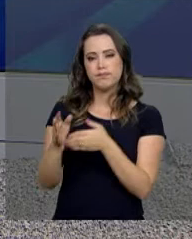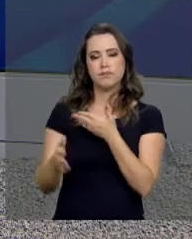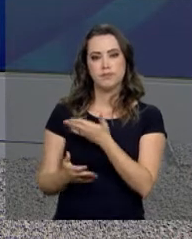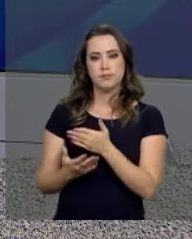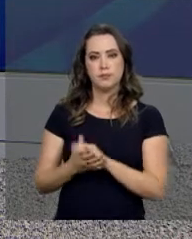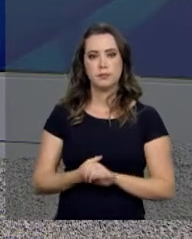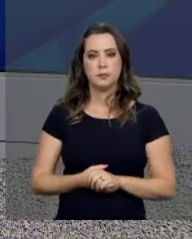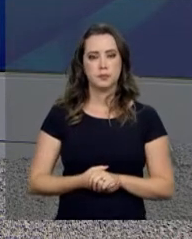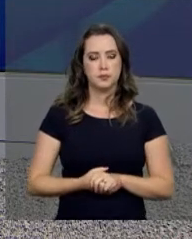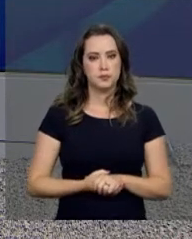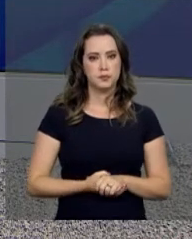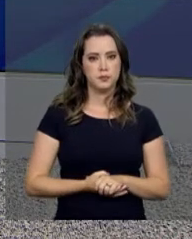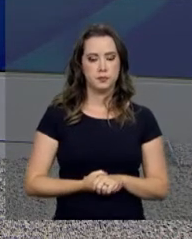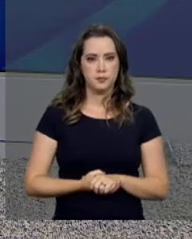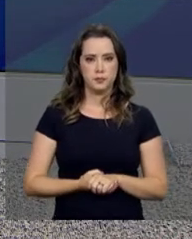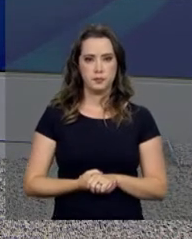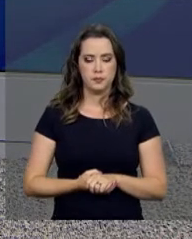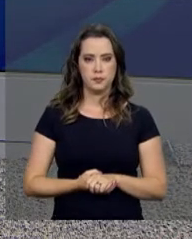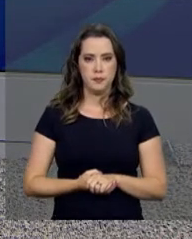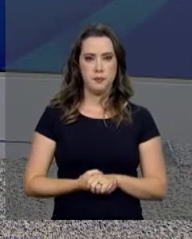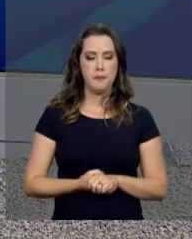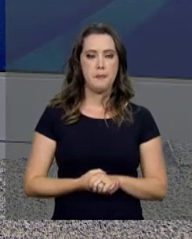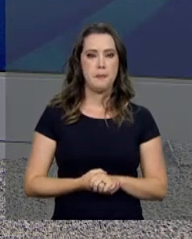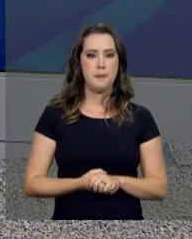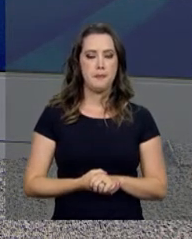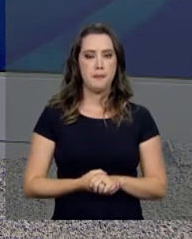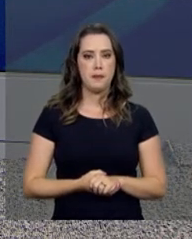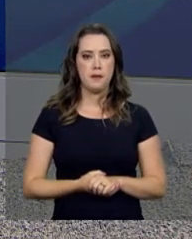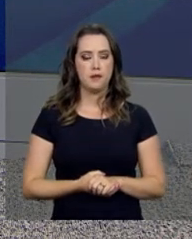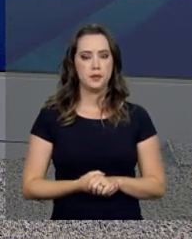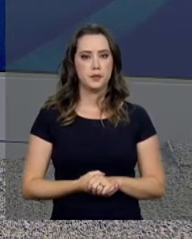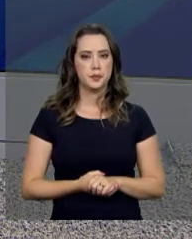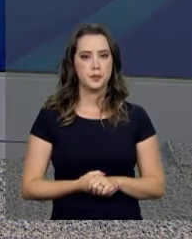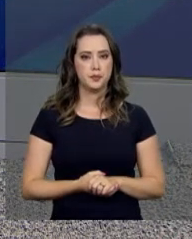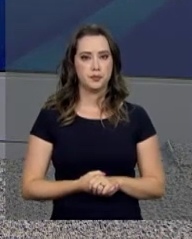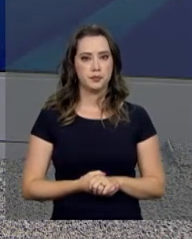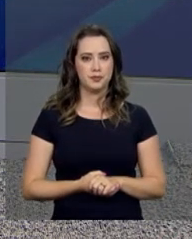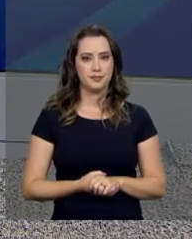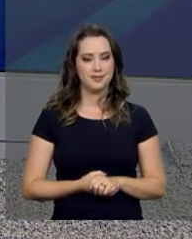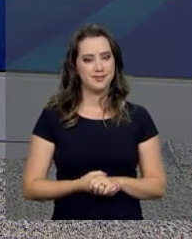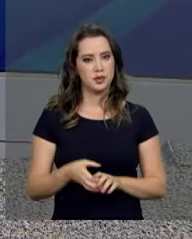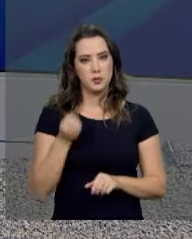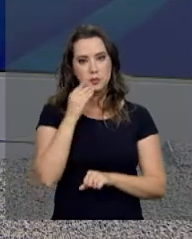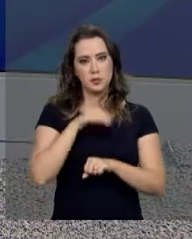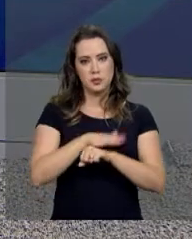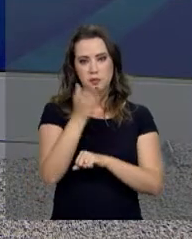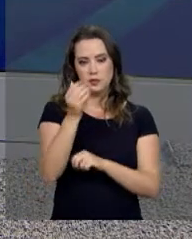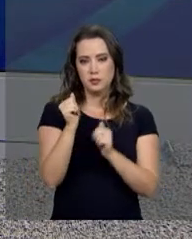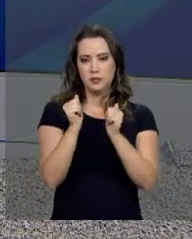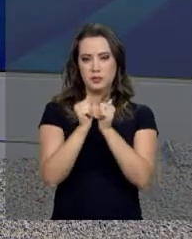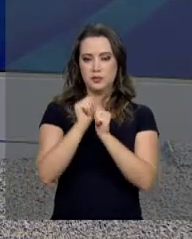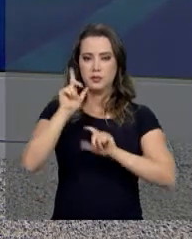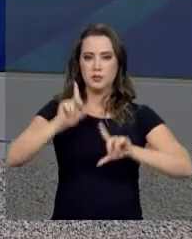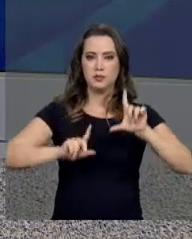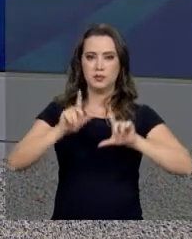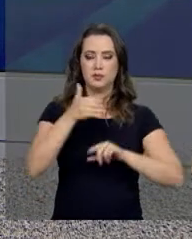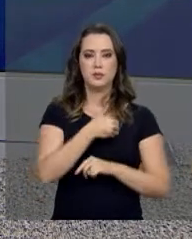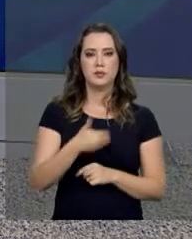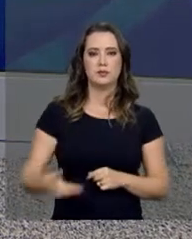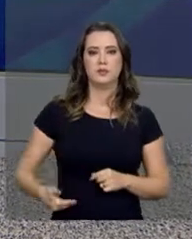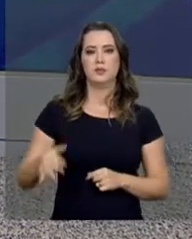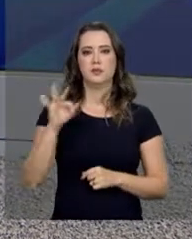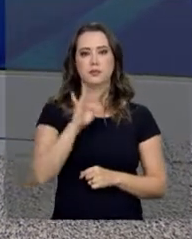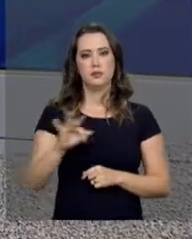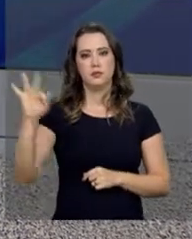6 199 359 5 084 uma ótima noite pra você continue com a gente aqui na